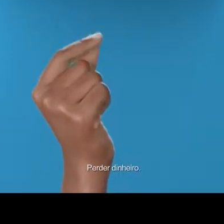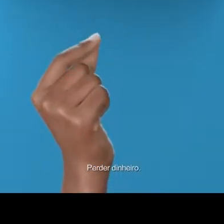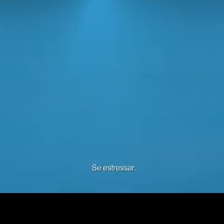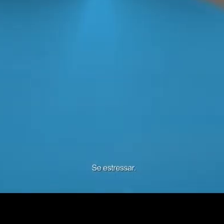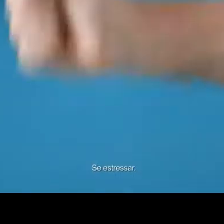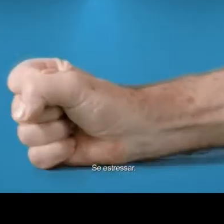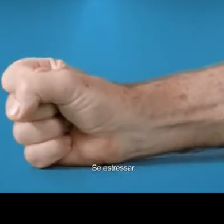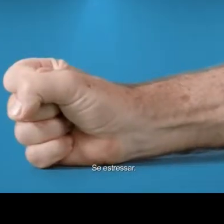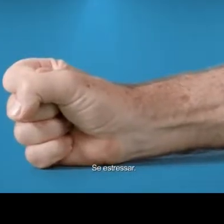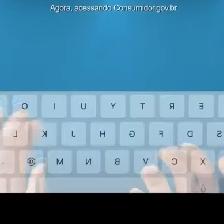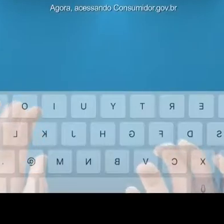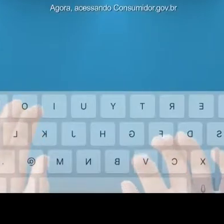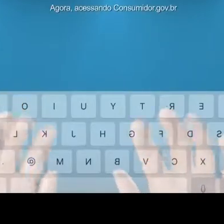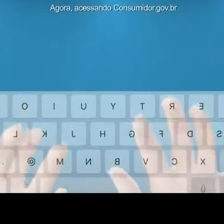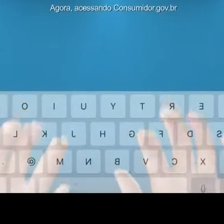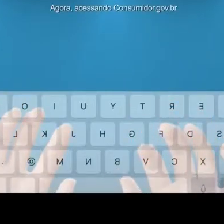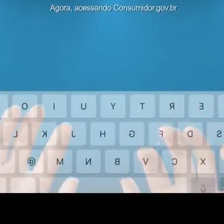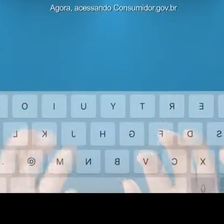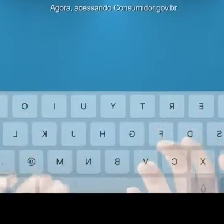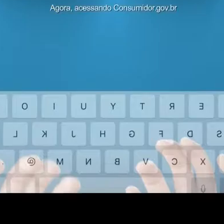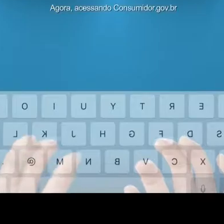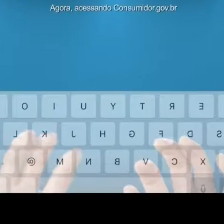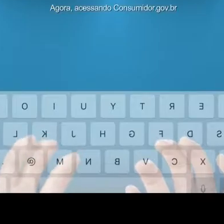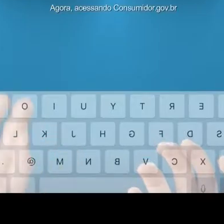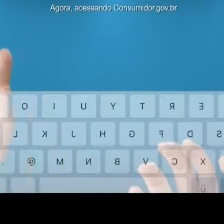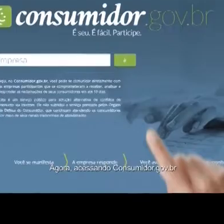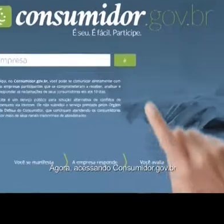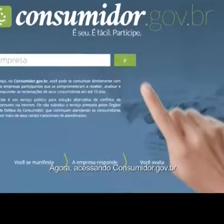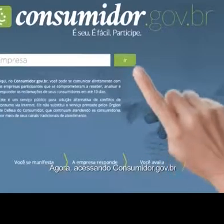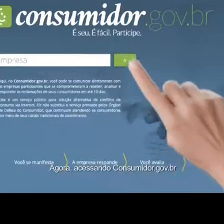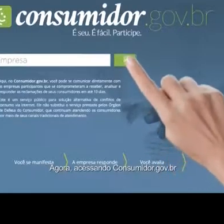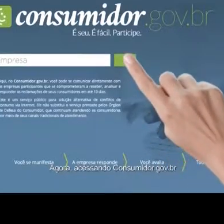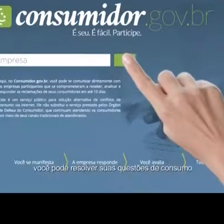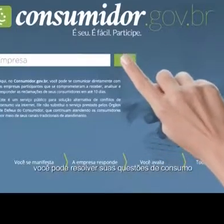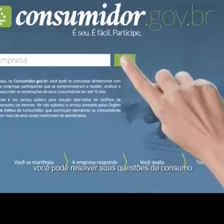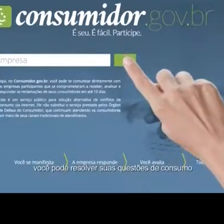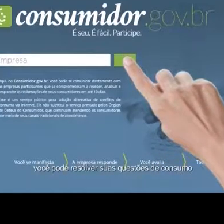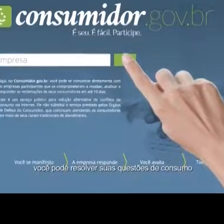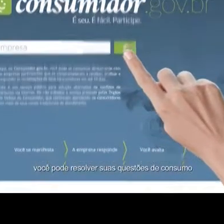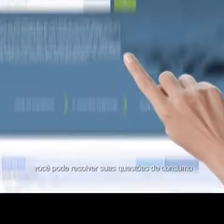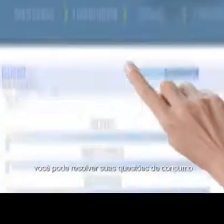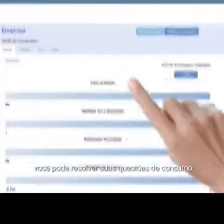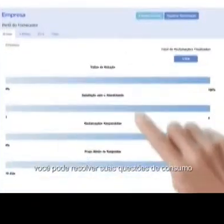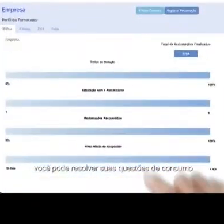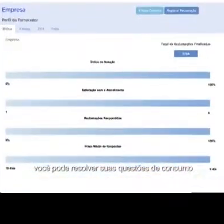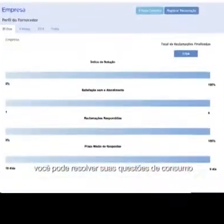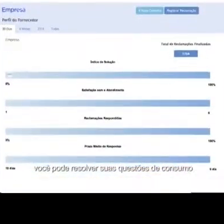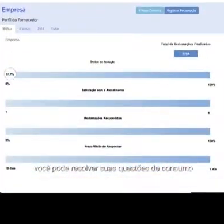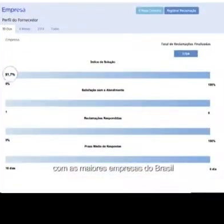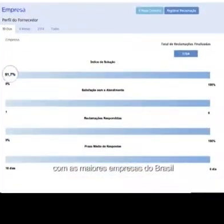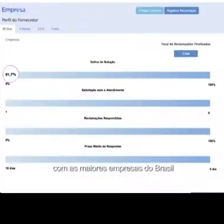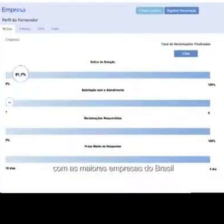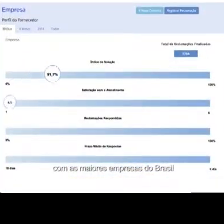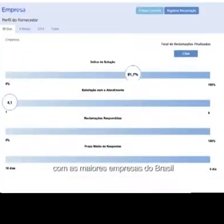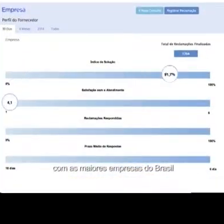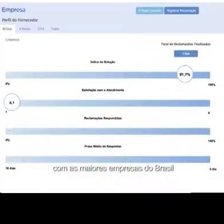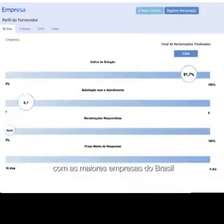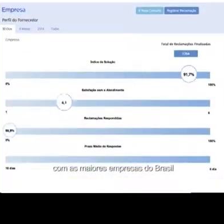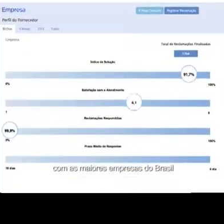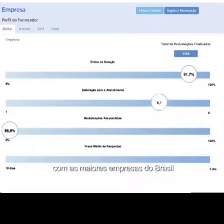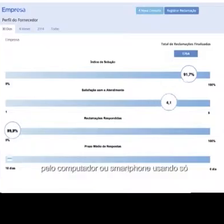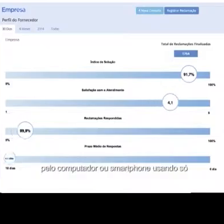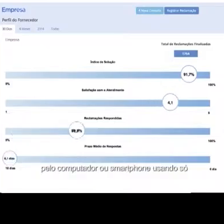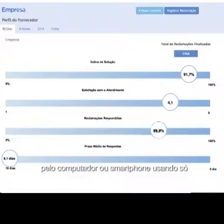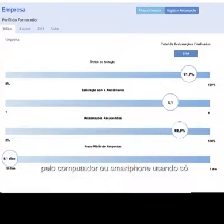se expressar agora acessando consumidor ponto gov.br você pode resolver suas questões de consumo com as maiores empresas